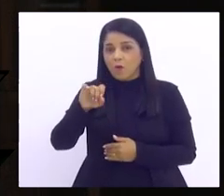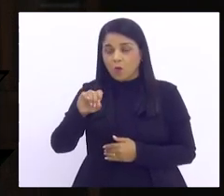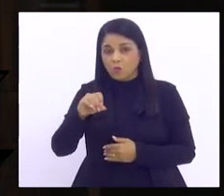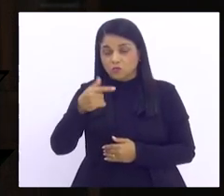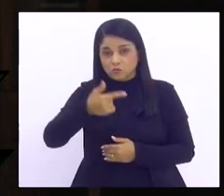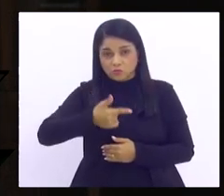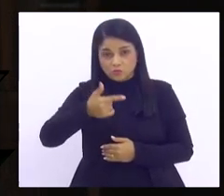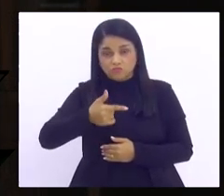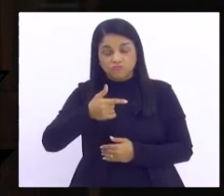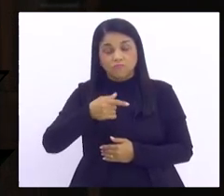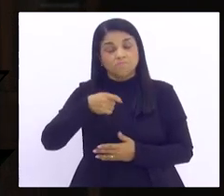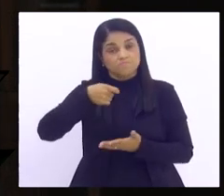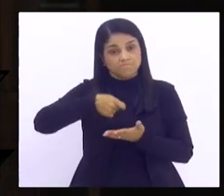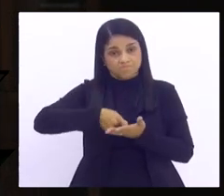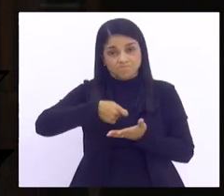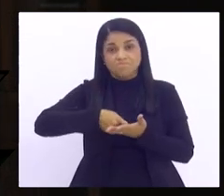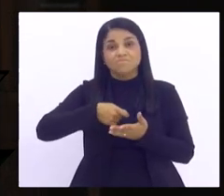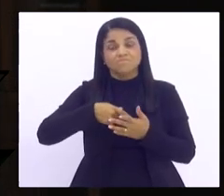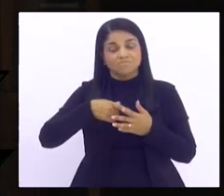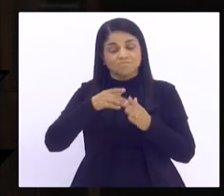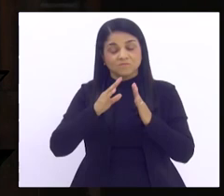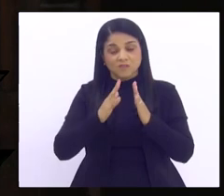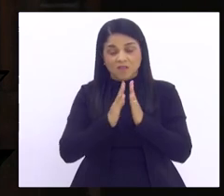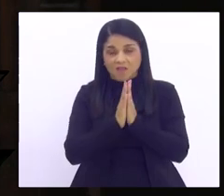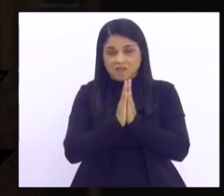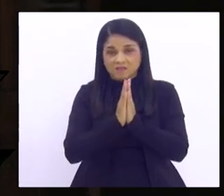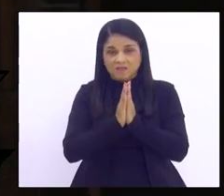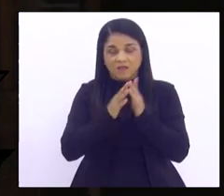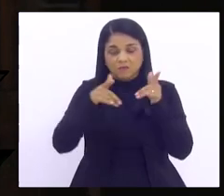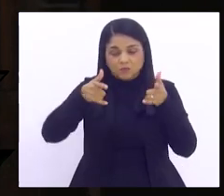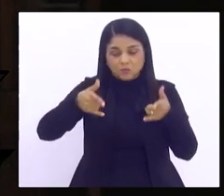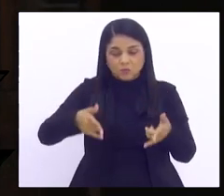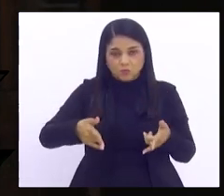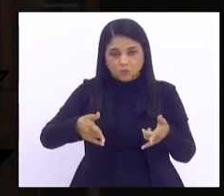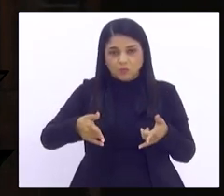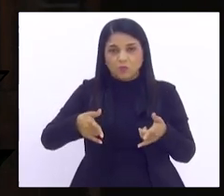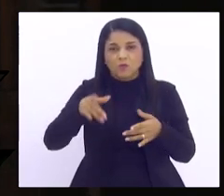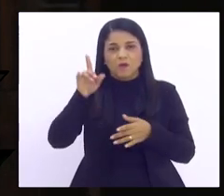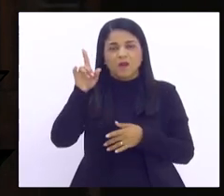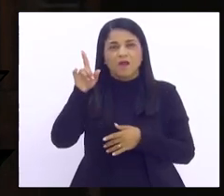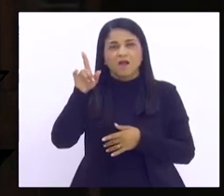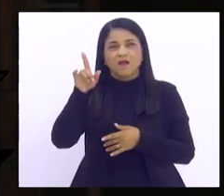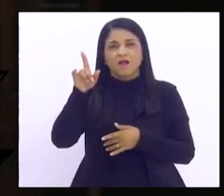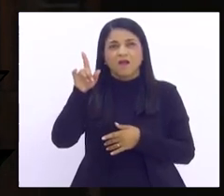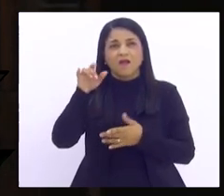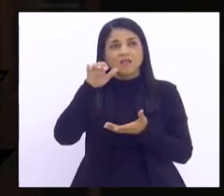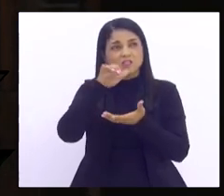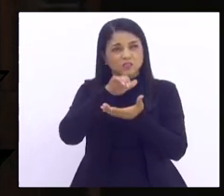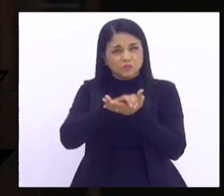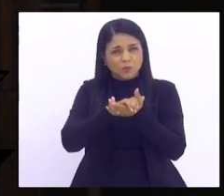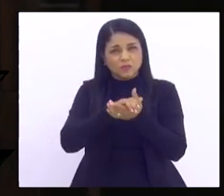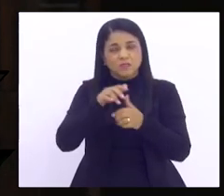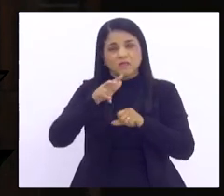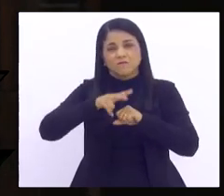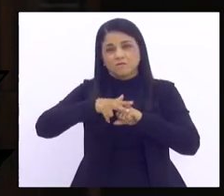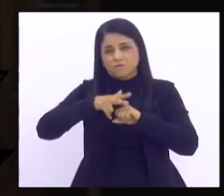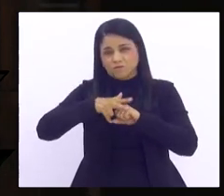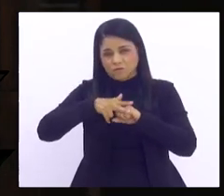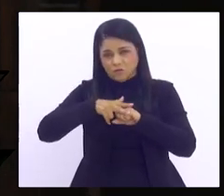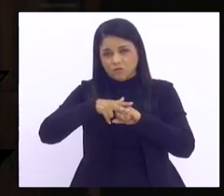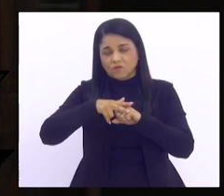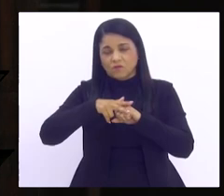lá rezar no túmulo dele. Eu jantei lá em Roma com a esposa dele, viúva, e